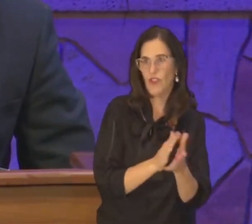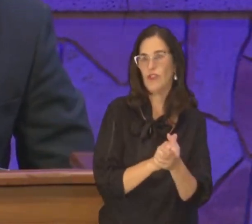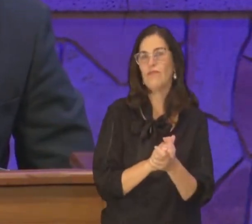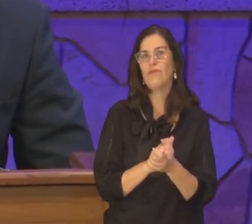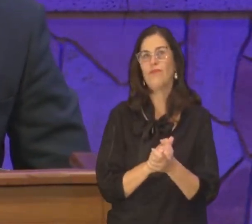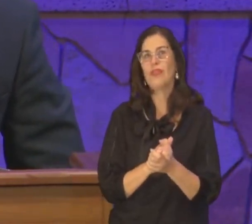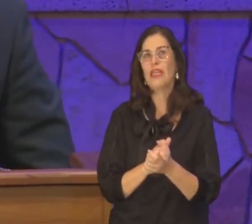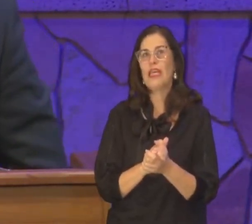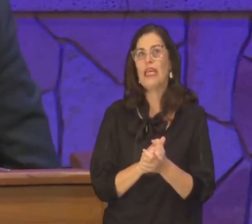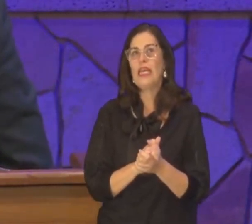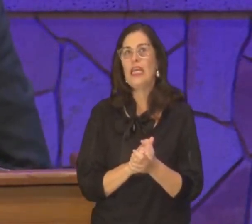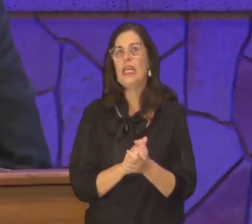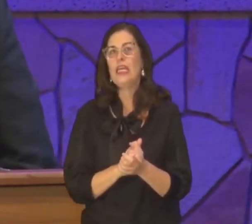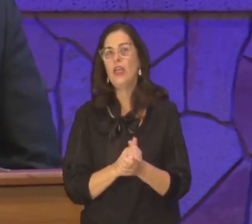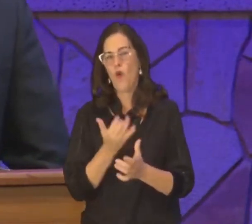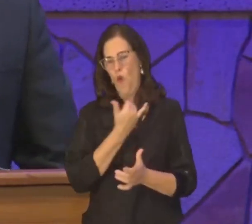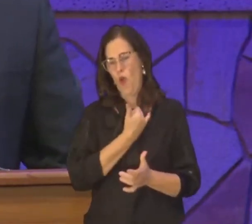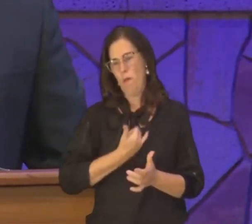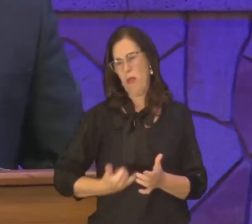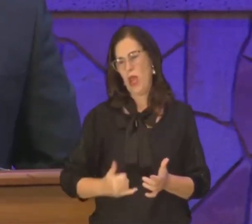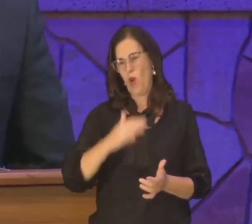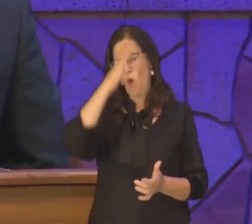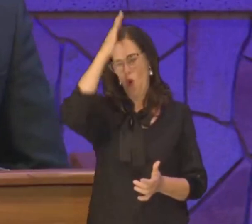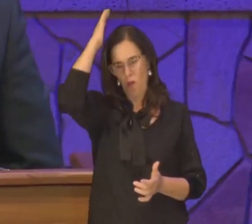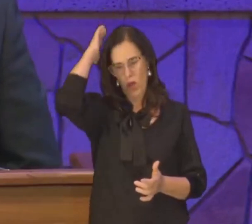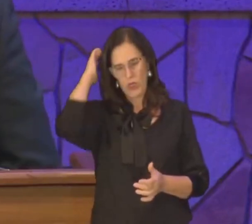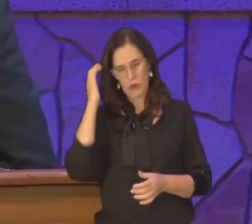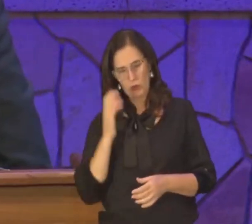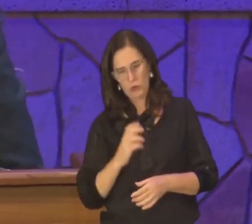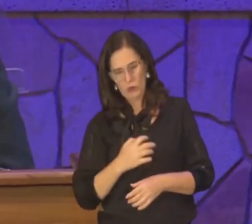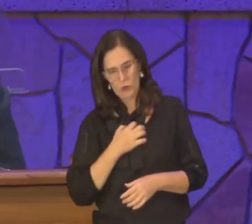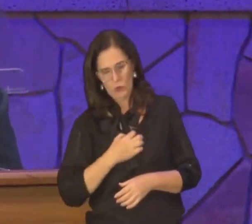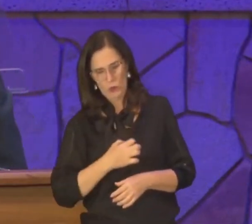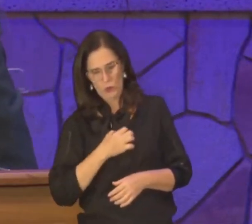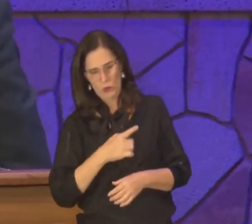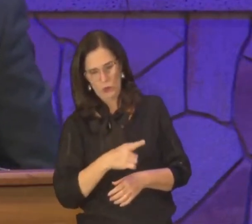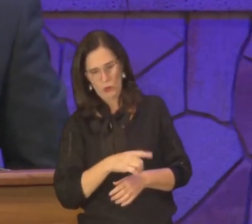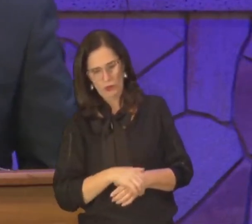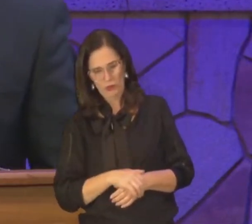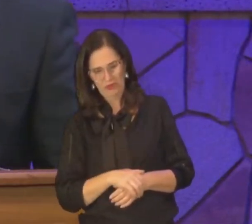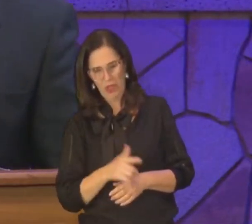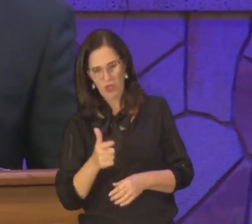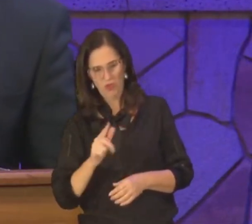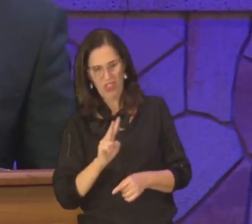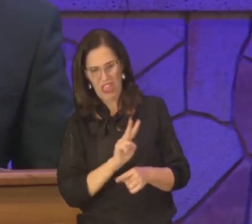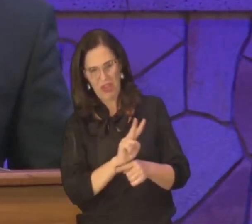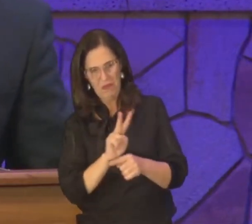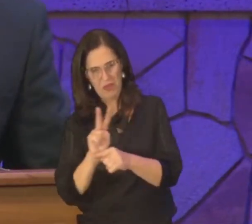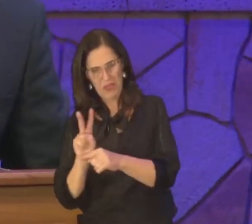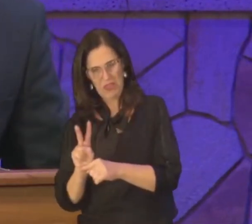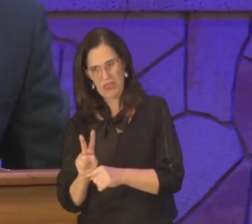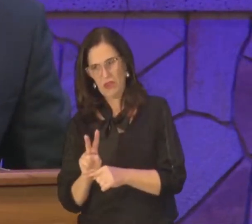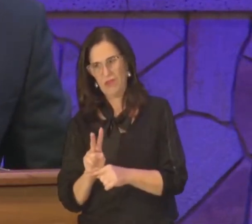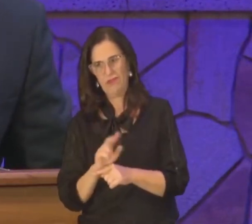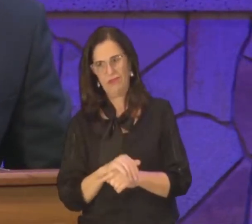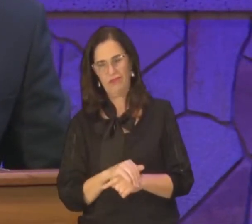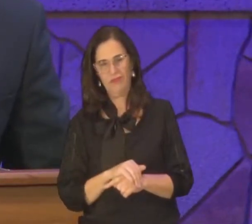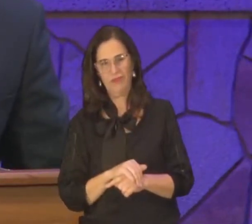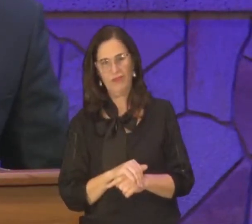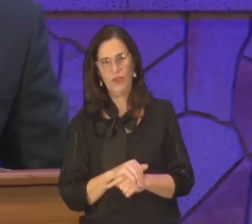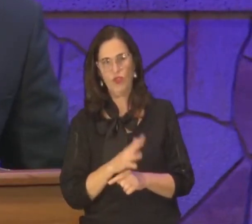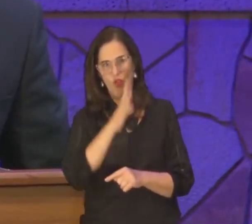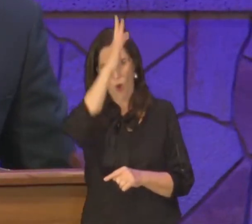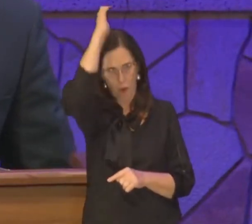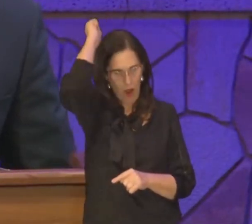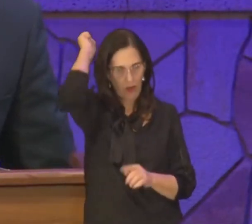sendo retirada, e os cristãos vão deixando de ter a proteção civil dos romanos,